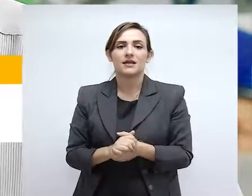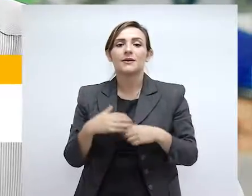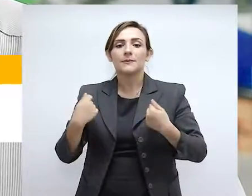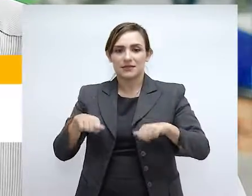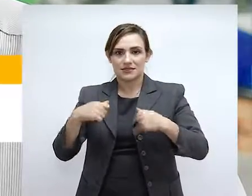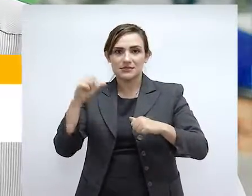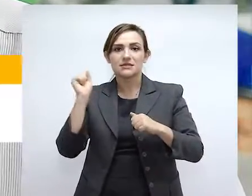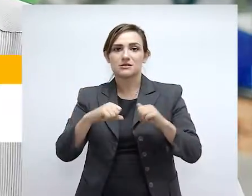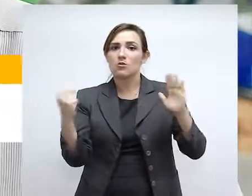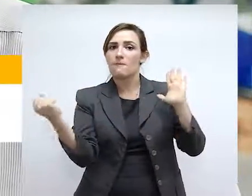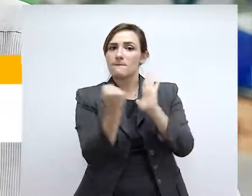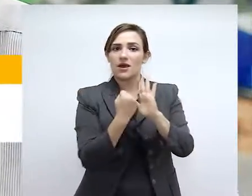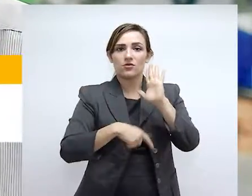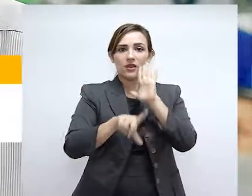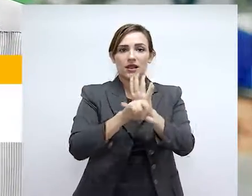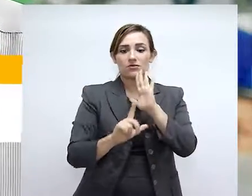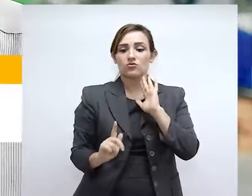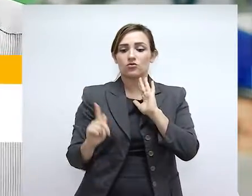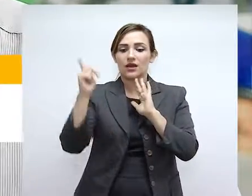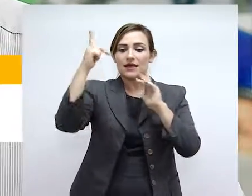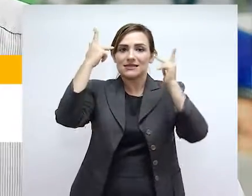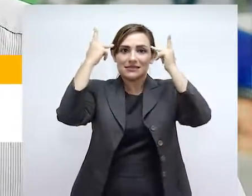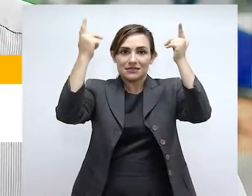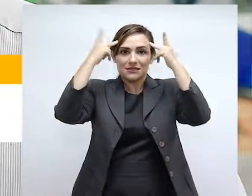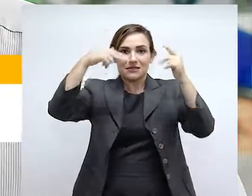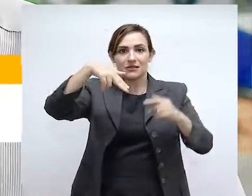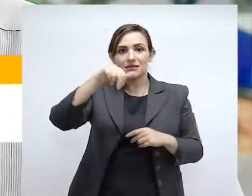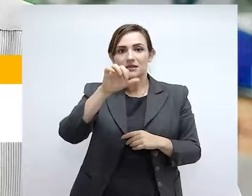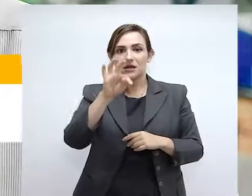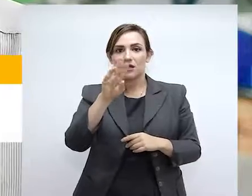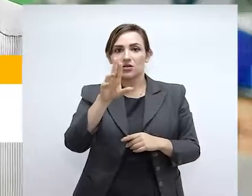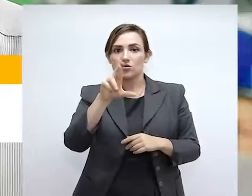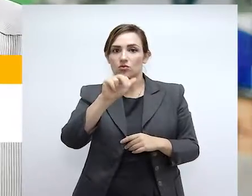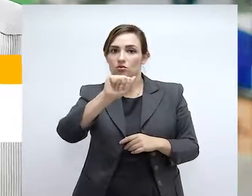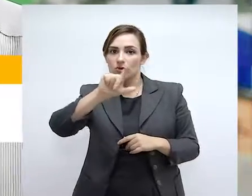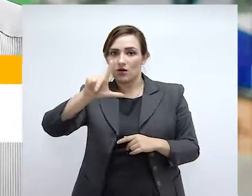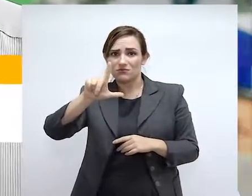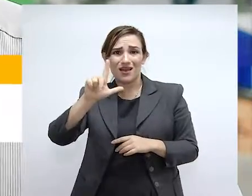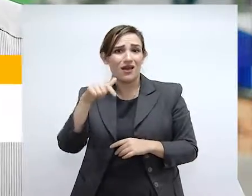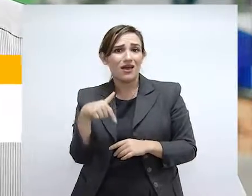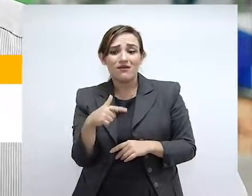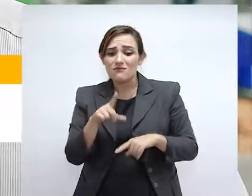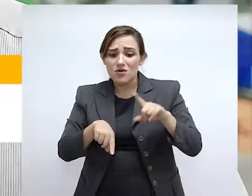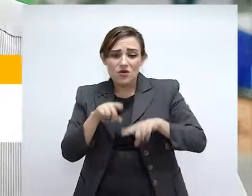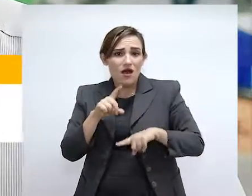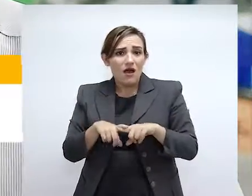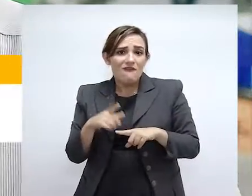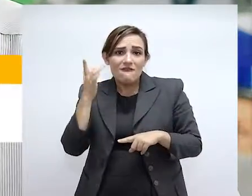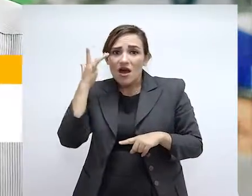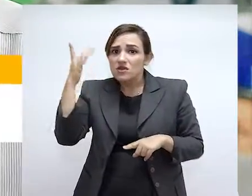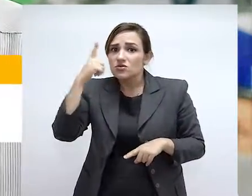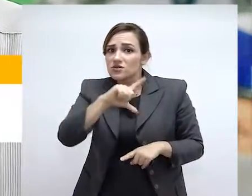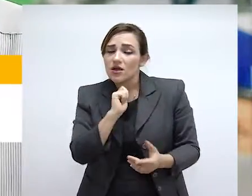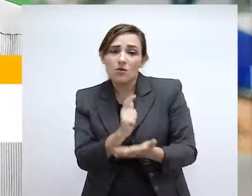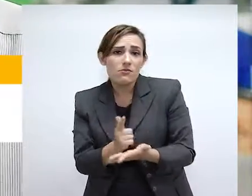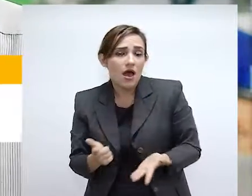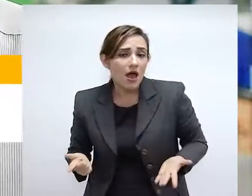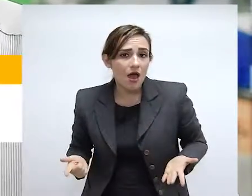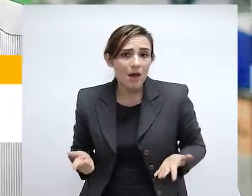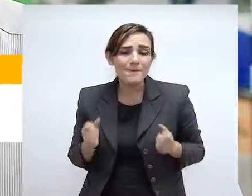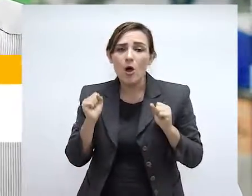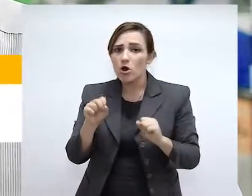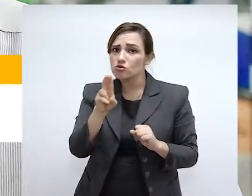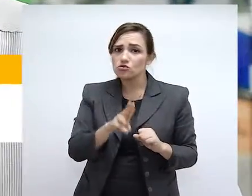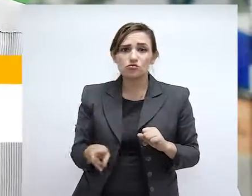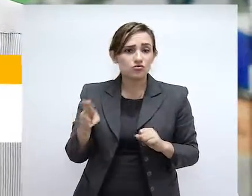lugar, nós precisamos do marco do gás natural no Mato Grosso do Sul. É um produto que está próximo da gente e é um produto que